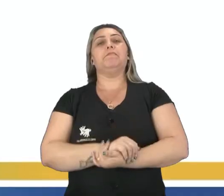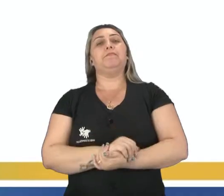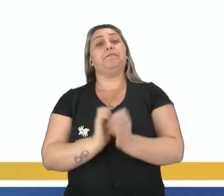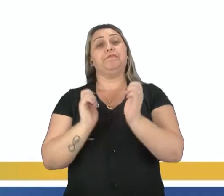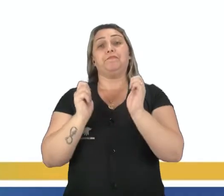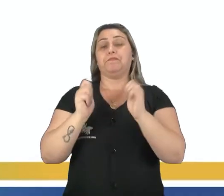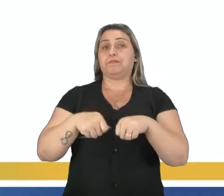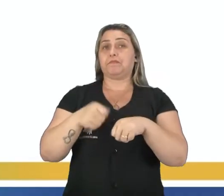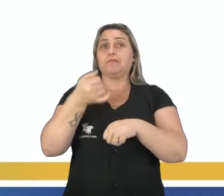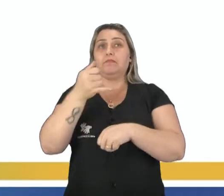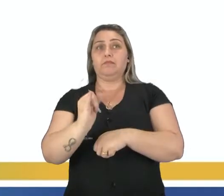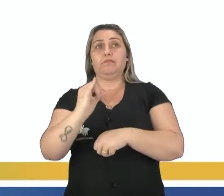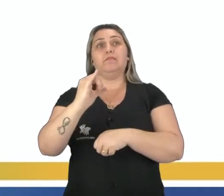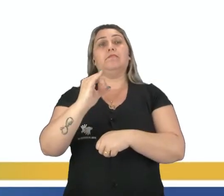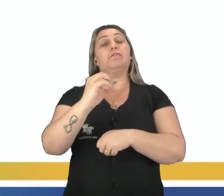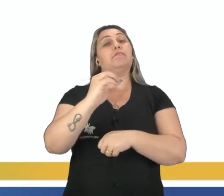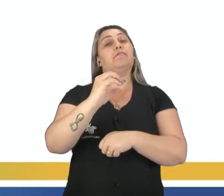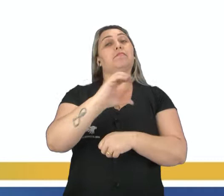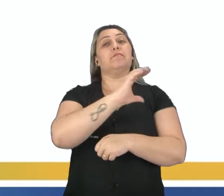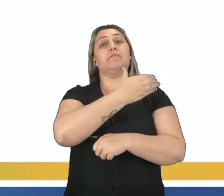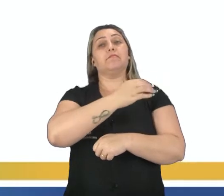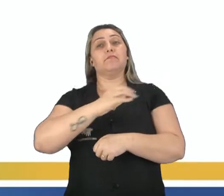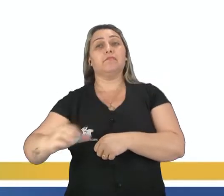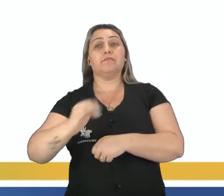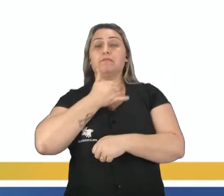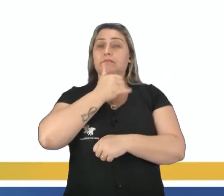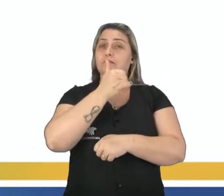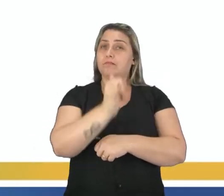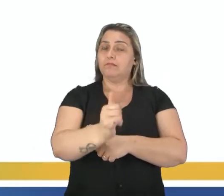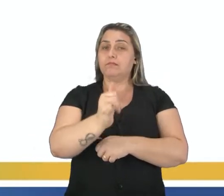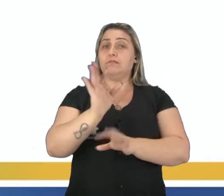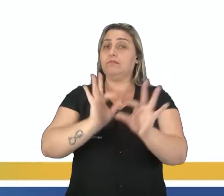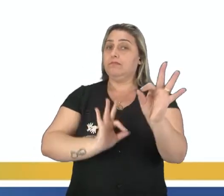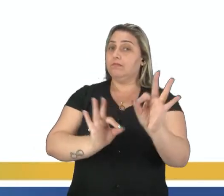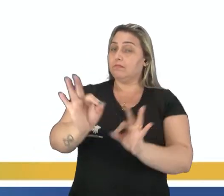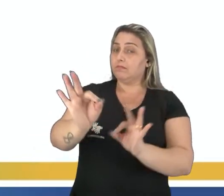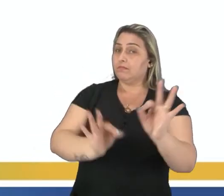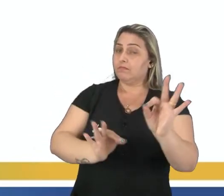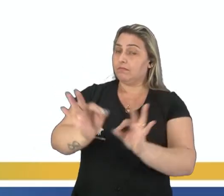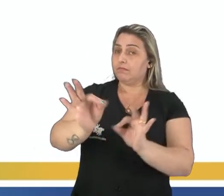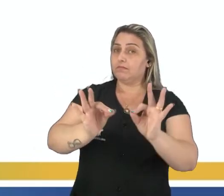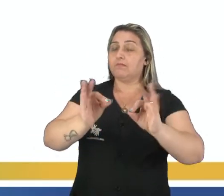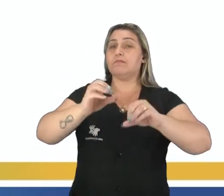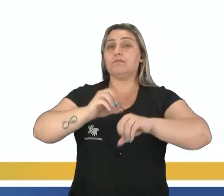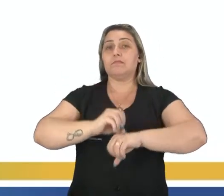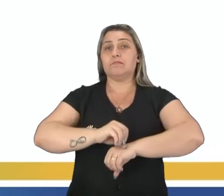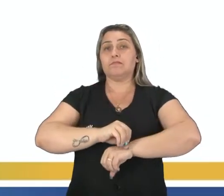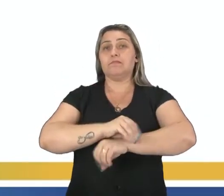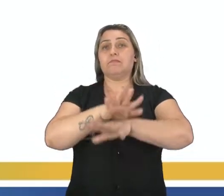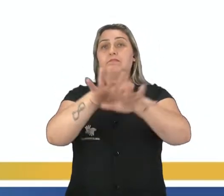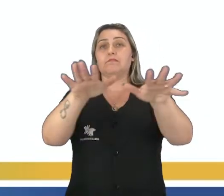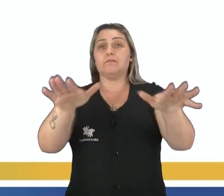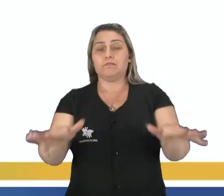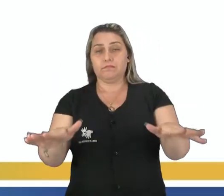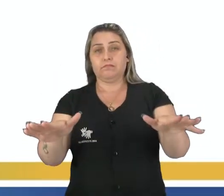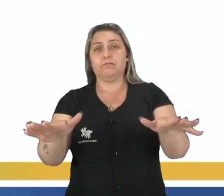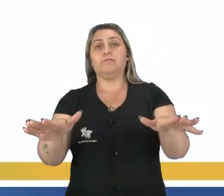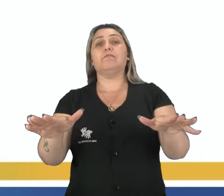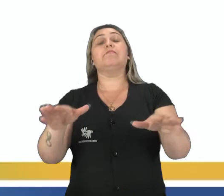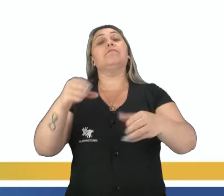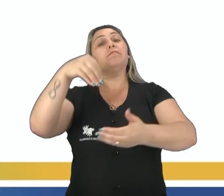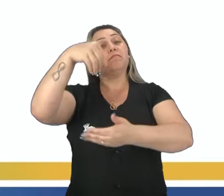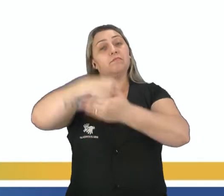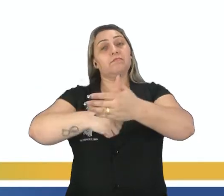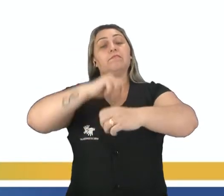Então, essa palavra carga elétrica, ela vem a partir justamente da organização, da distribuição deles no